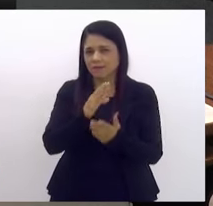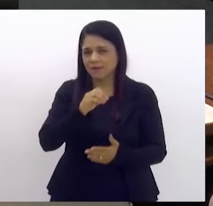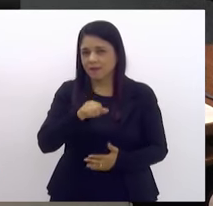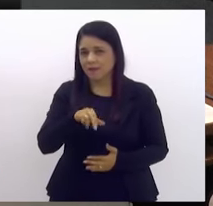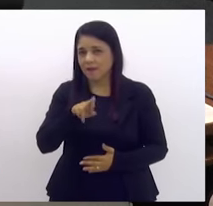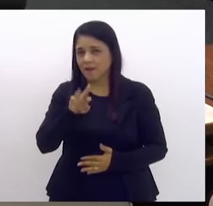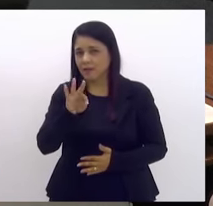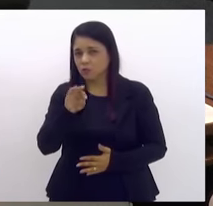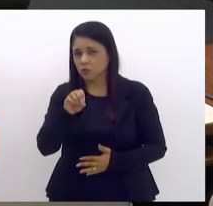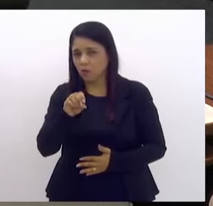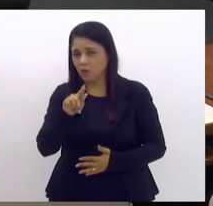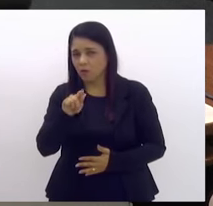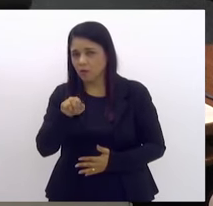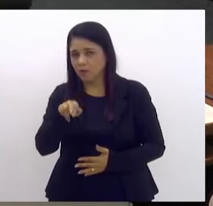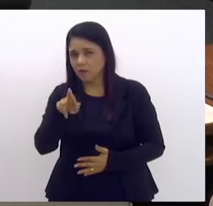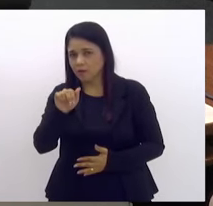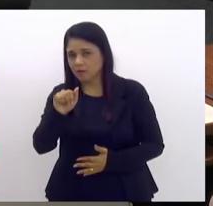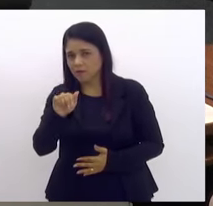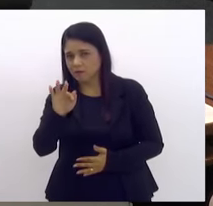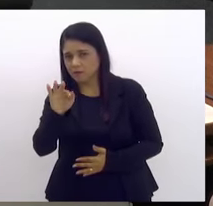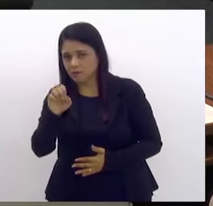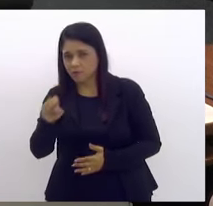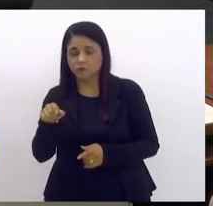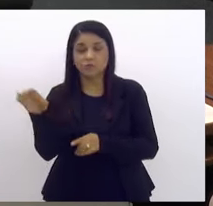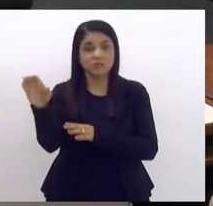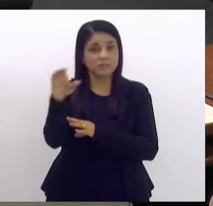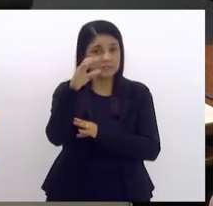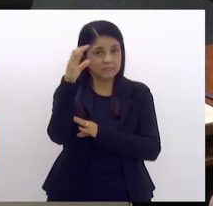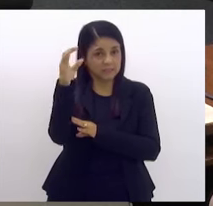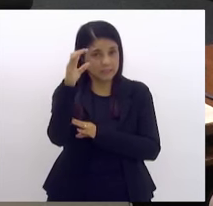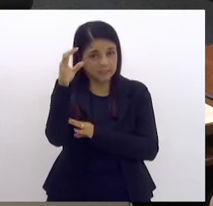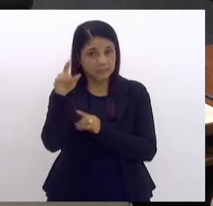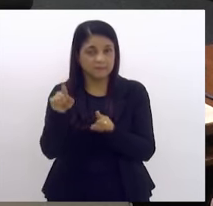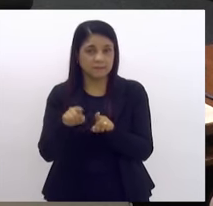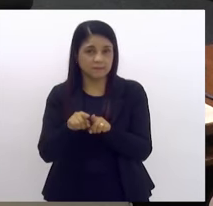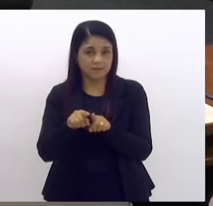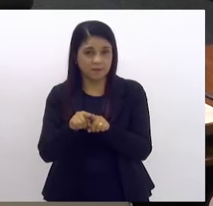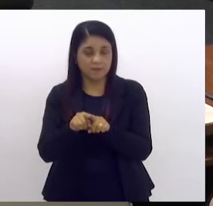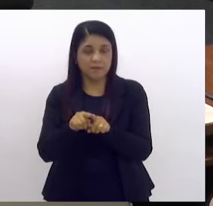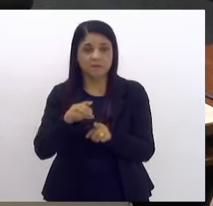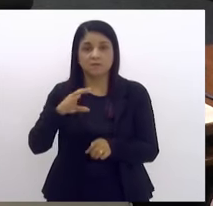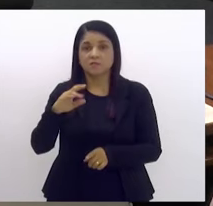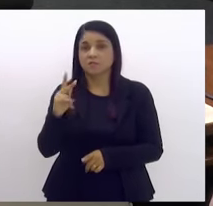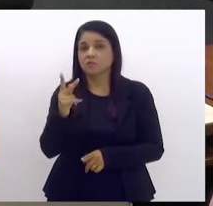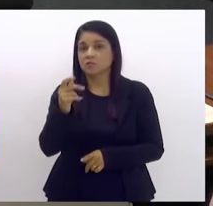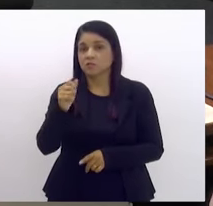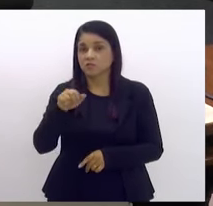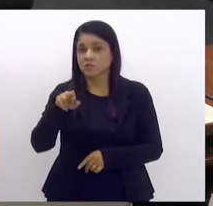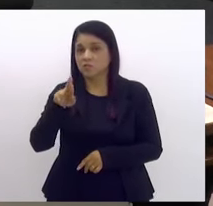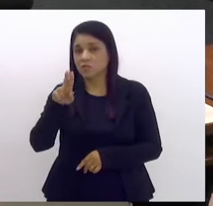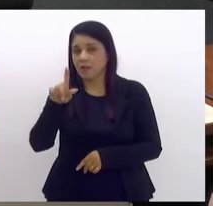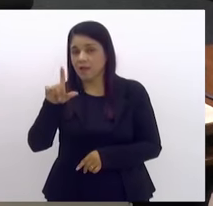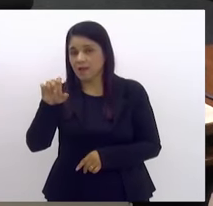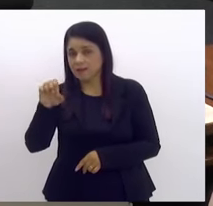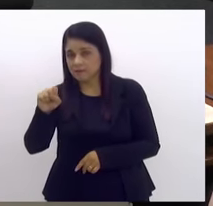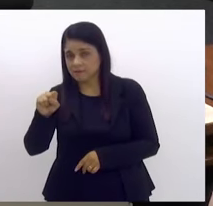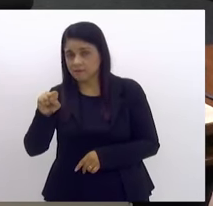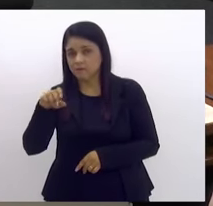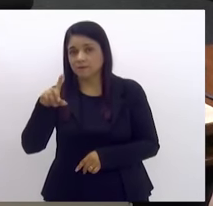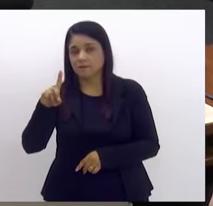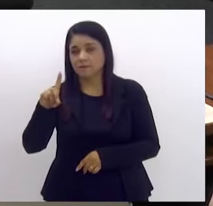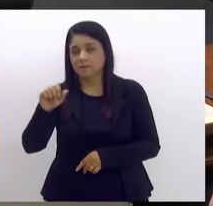cartógrafos, eles enviavam cientistas, cito aqui Charles Darwin, e graças a